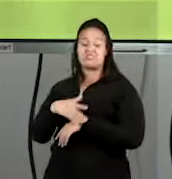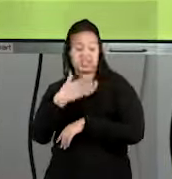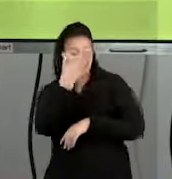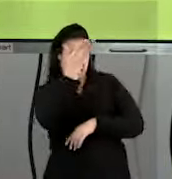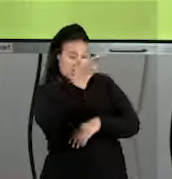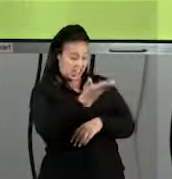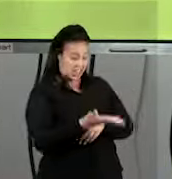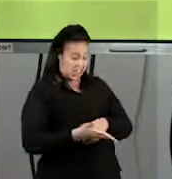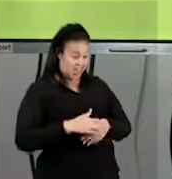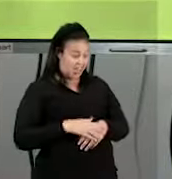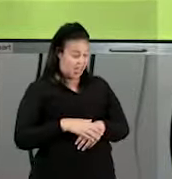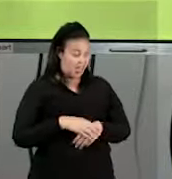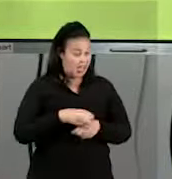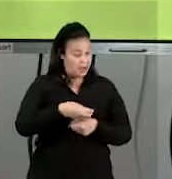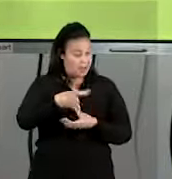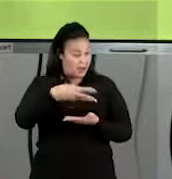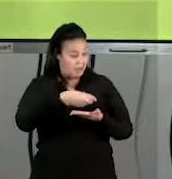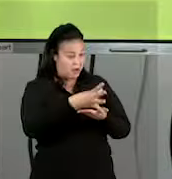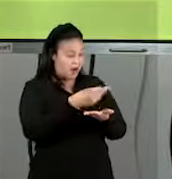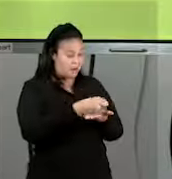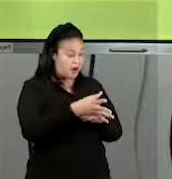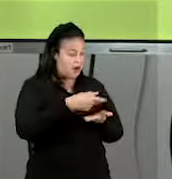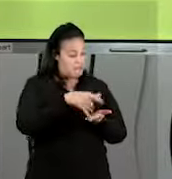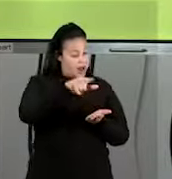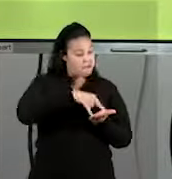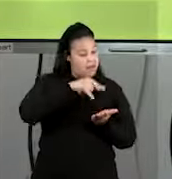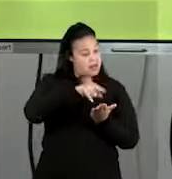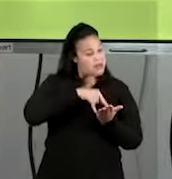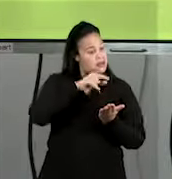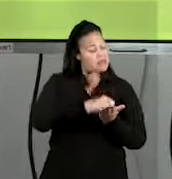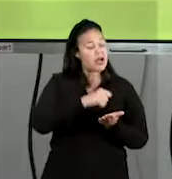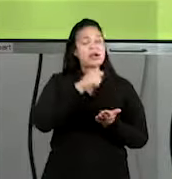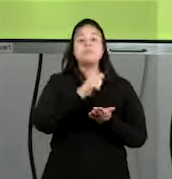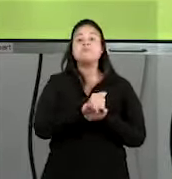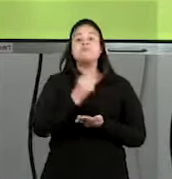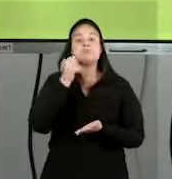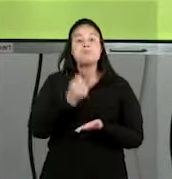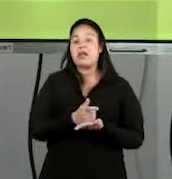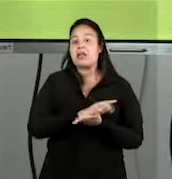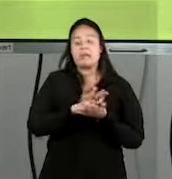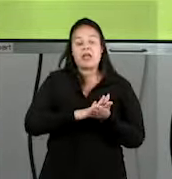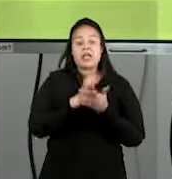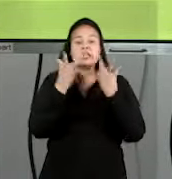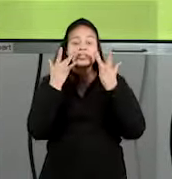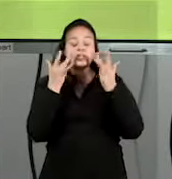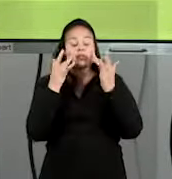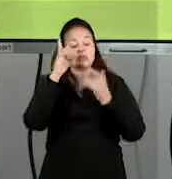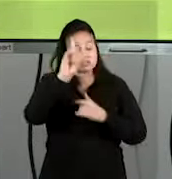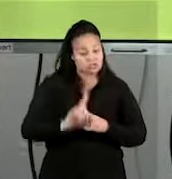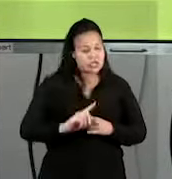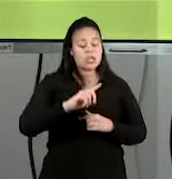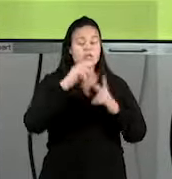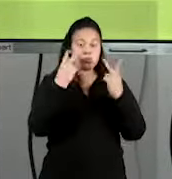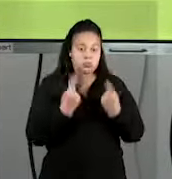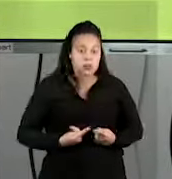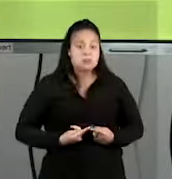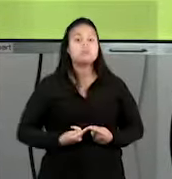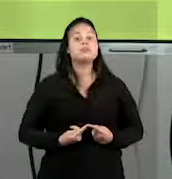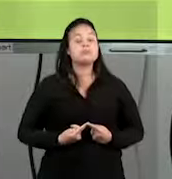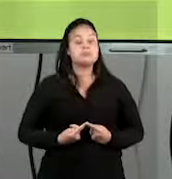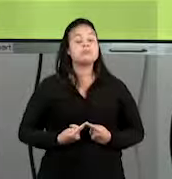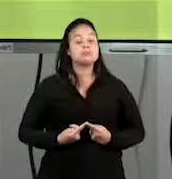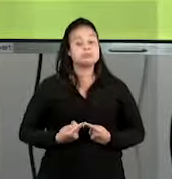tá distribuindo a entrada de graça para o teatro, mas é um direito humano também você ter acesso a bens